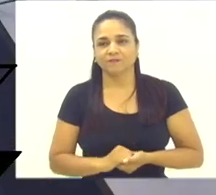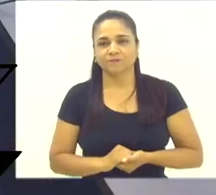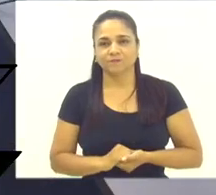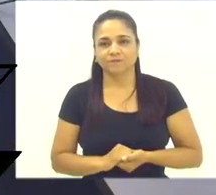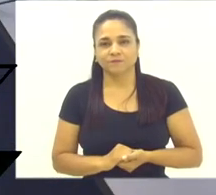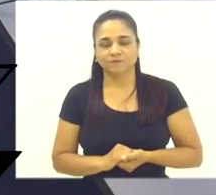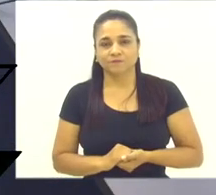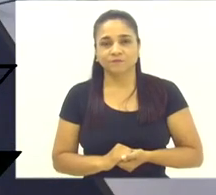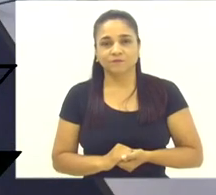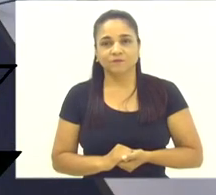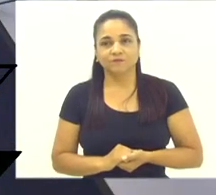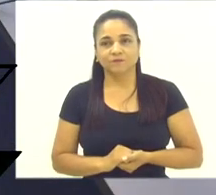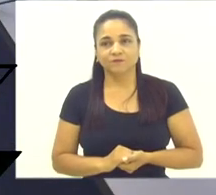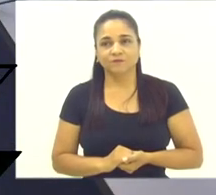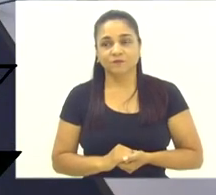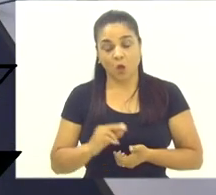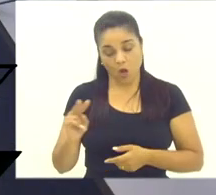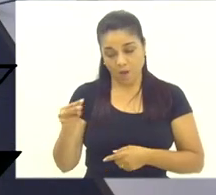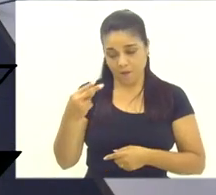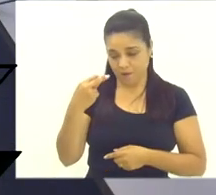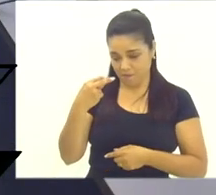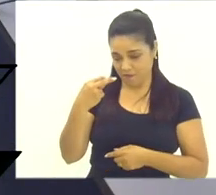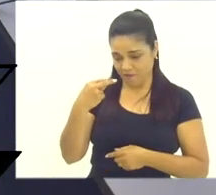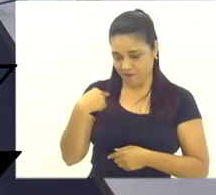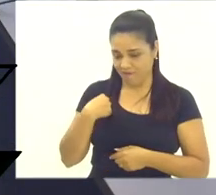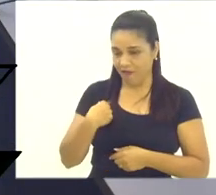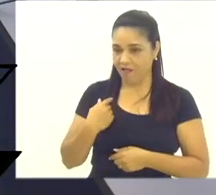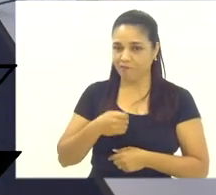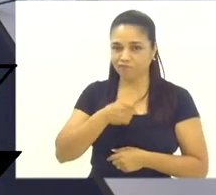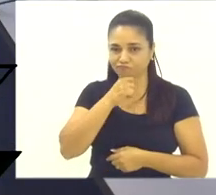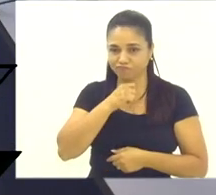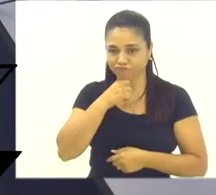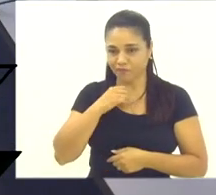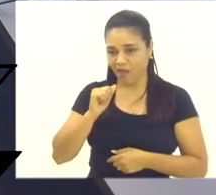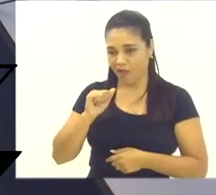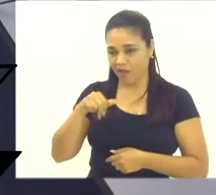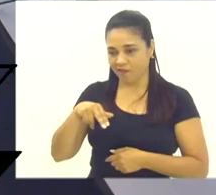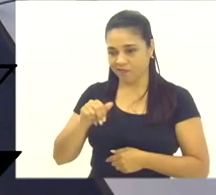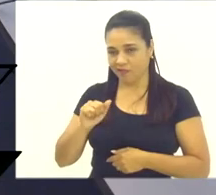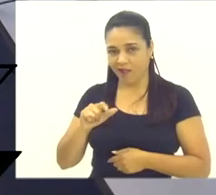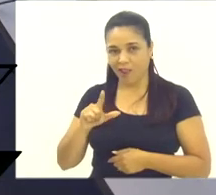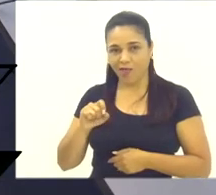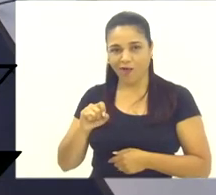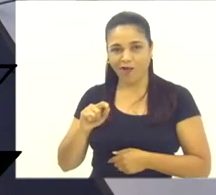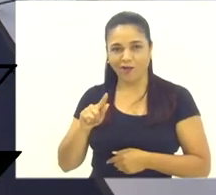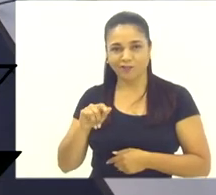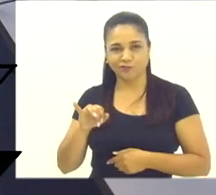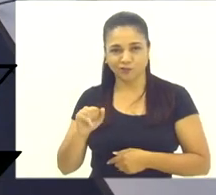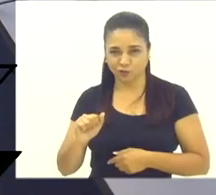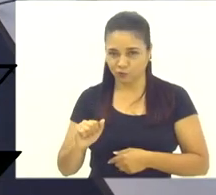olha para mim achou na morte era analógico